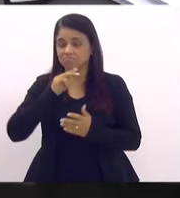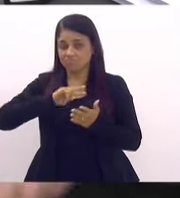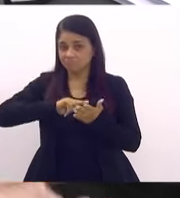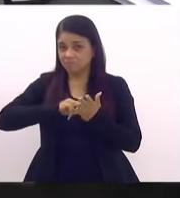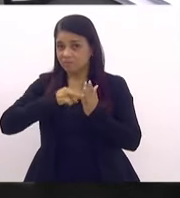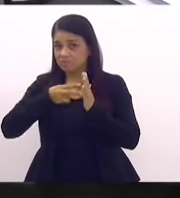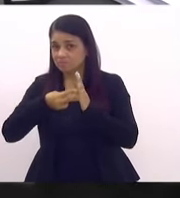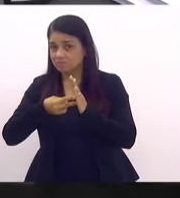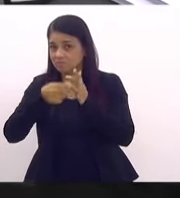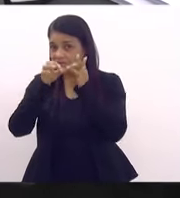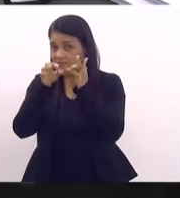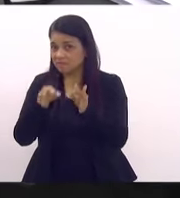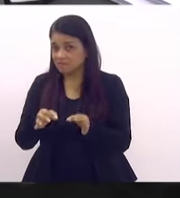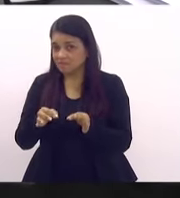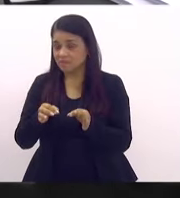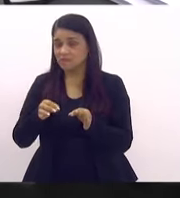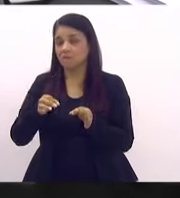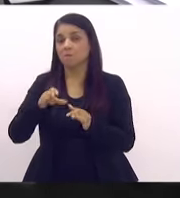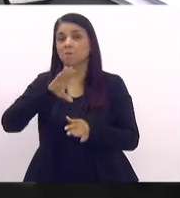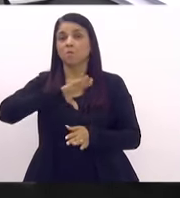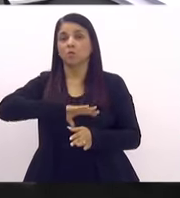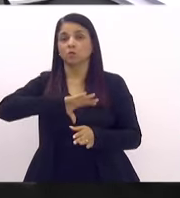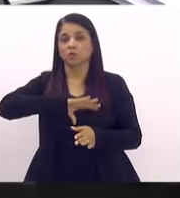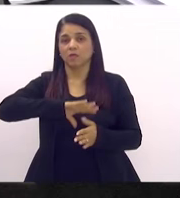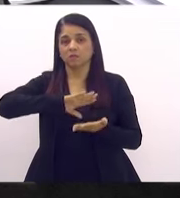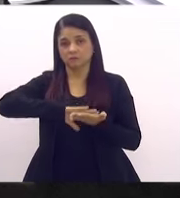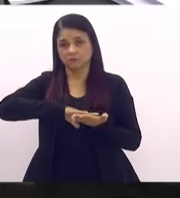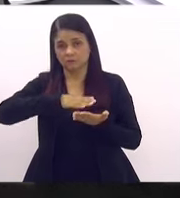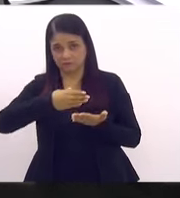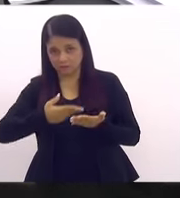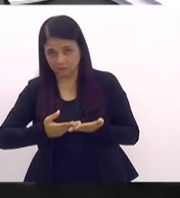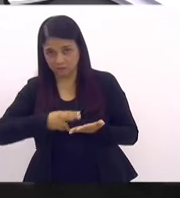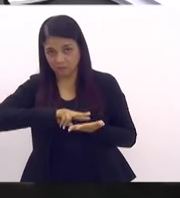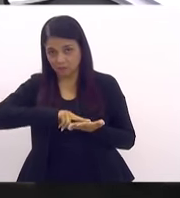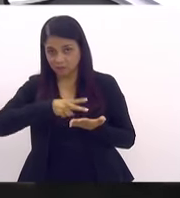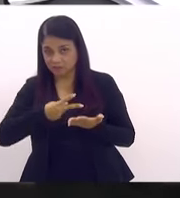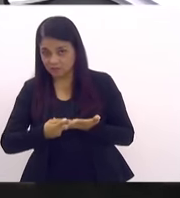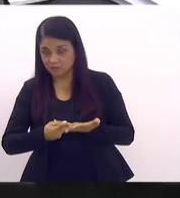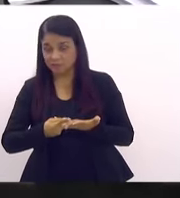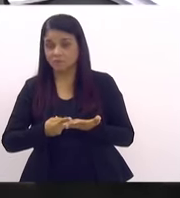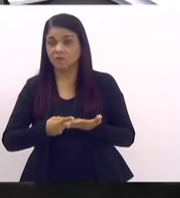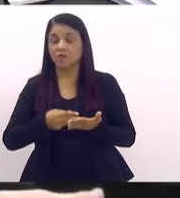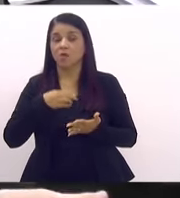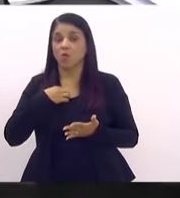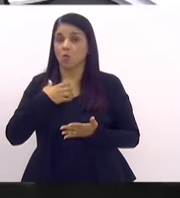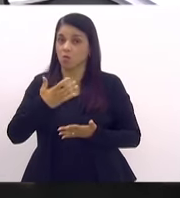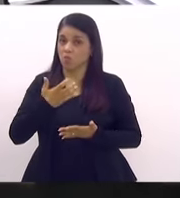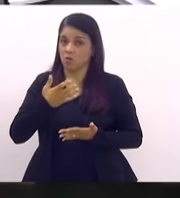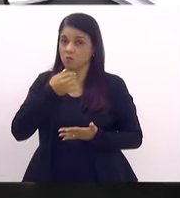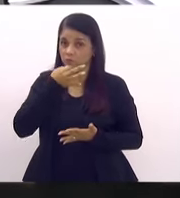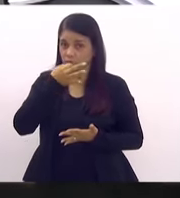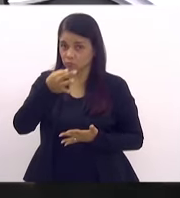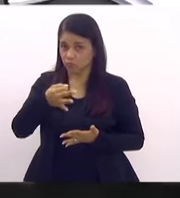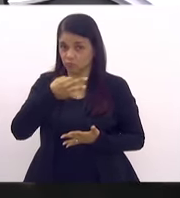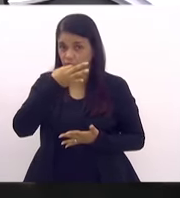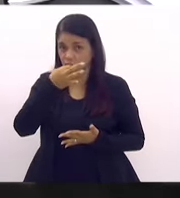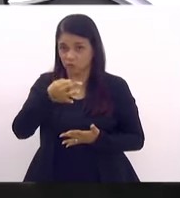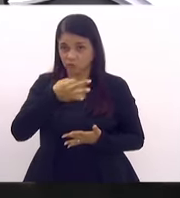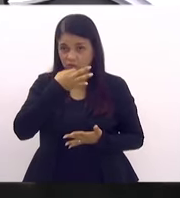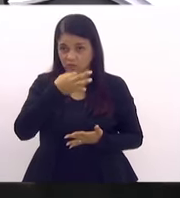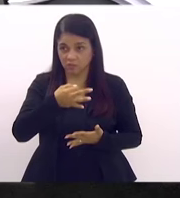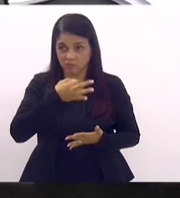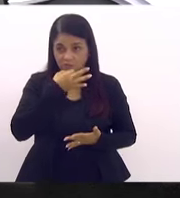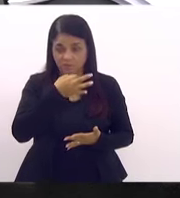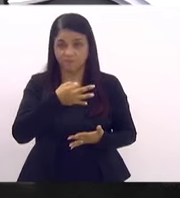correta para o português. Né? Então, o que eu queria sugerir, mas eu farei em plenário,